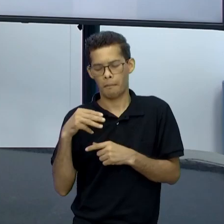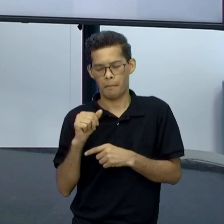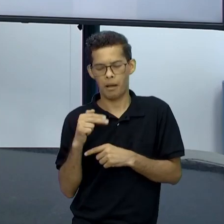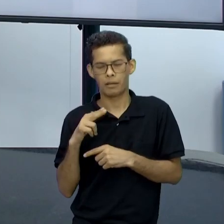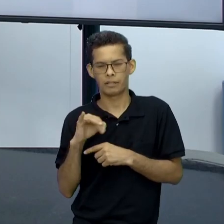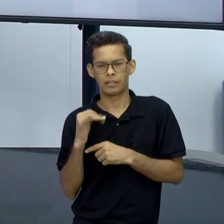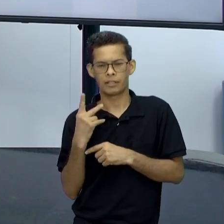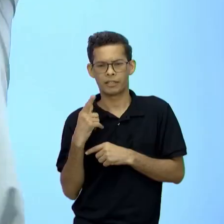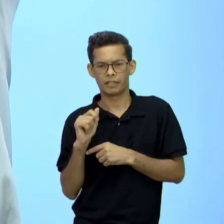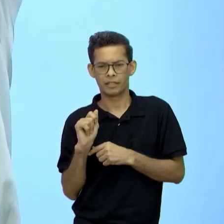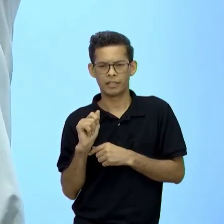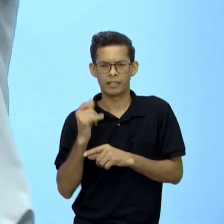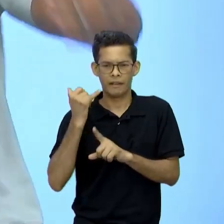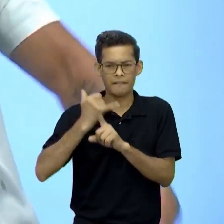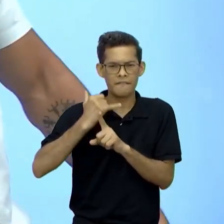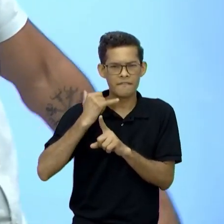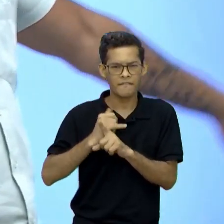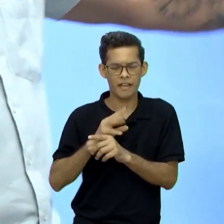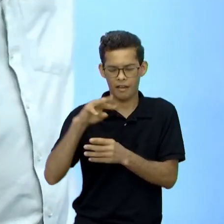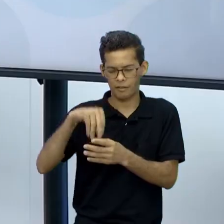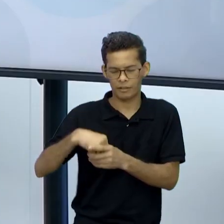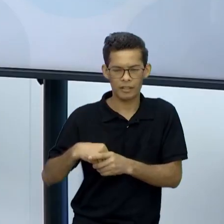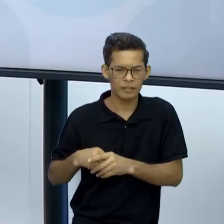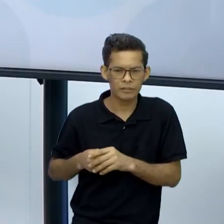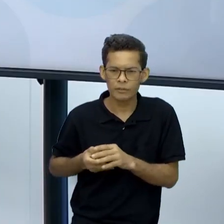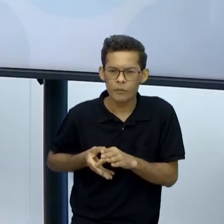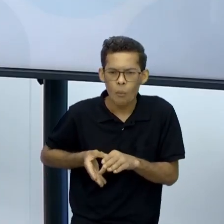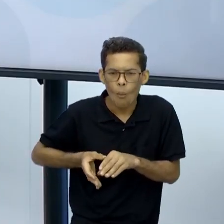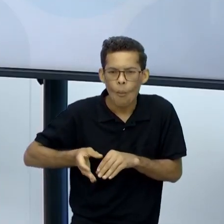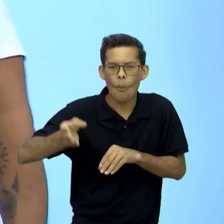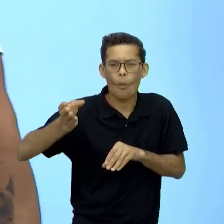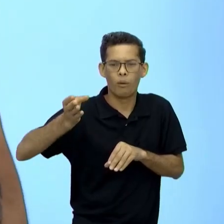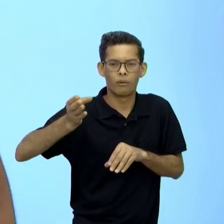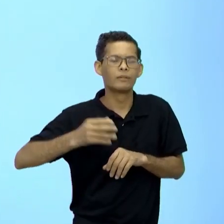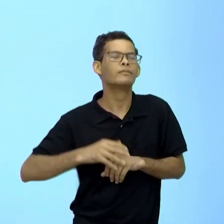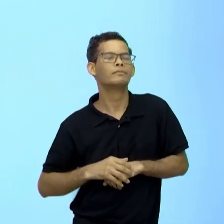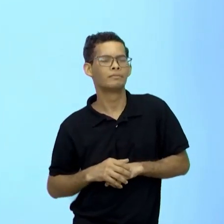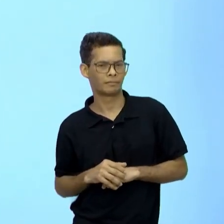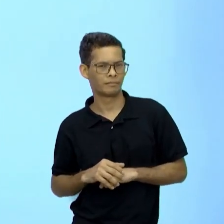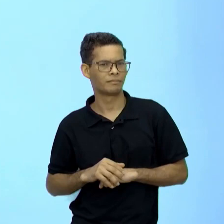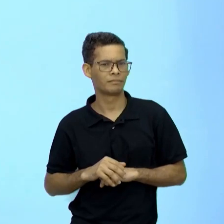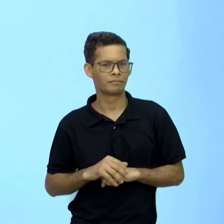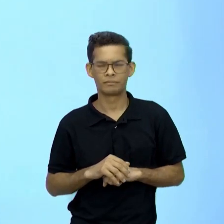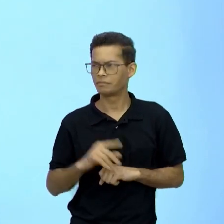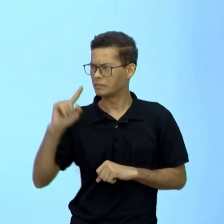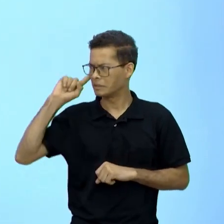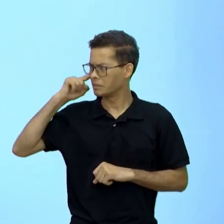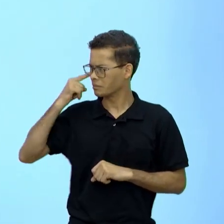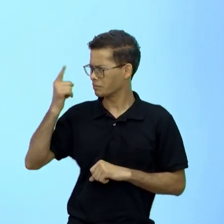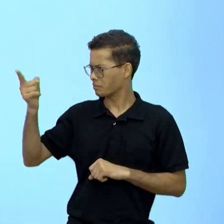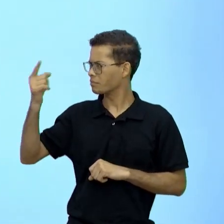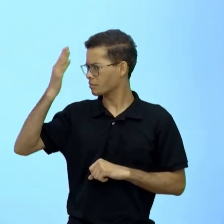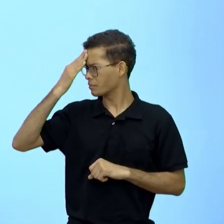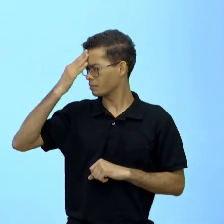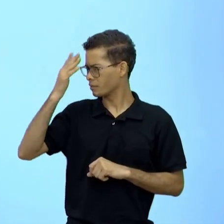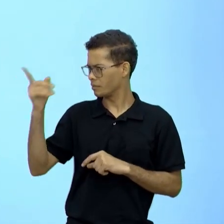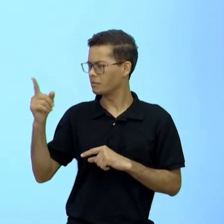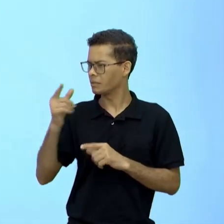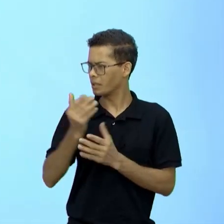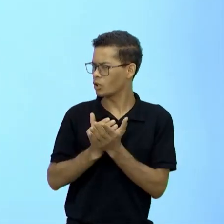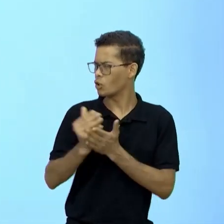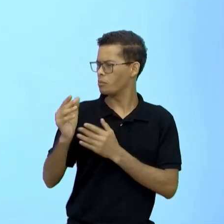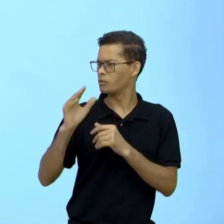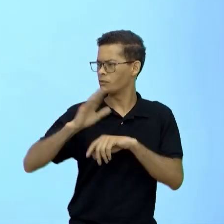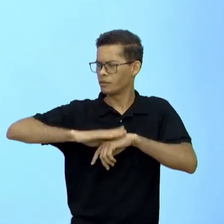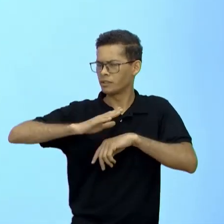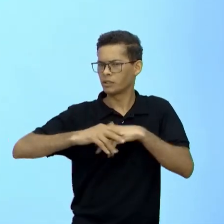ferro que passava até a física, né? Praticamente. E ele acabou descobrindo também. Gibalina, sabia que também o professor ele fez um